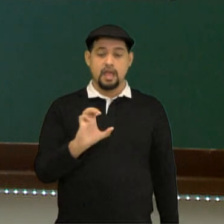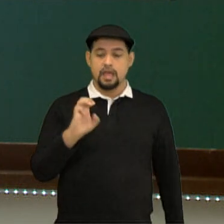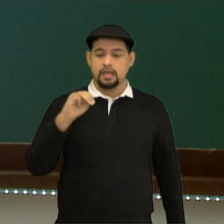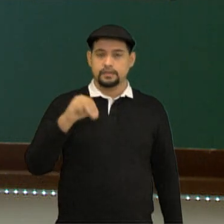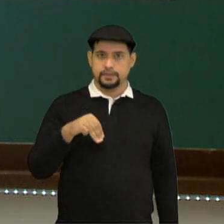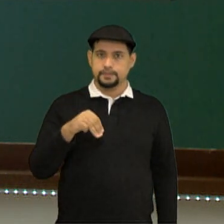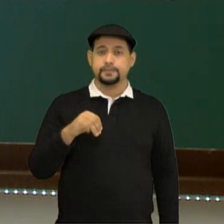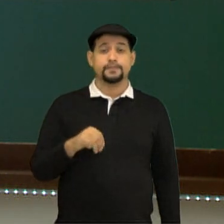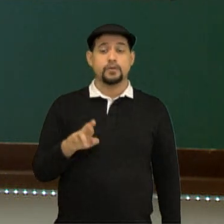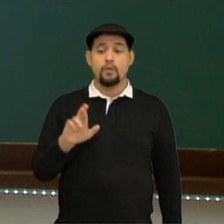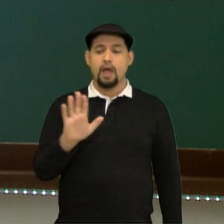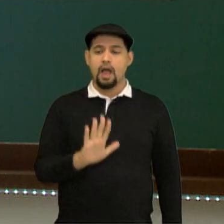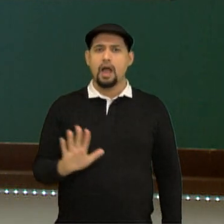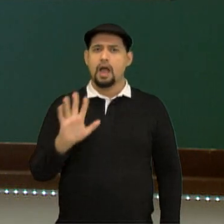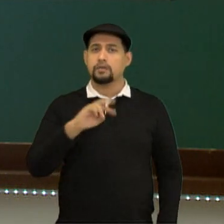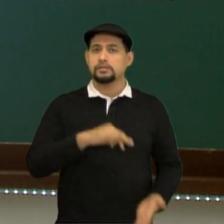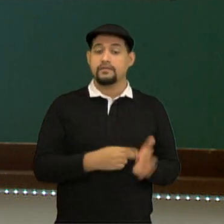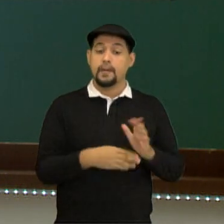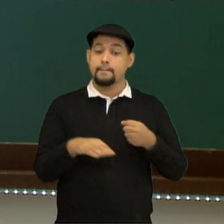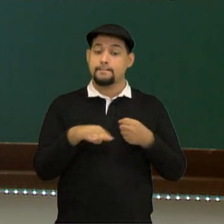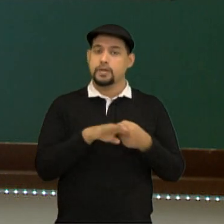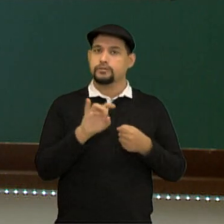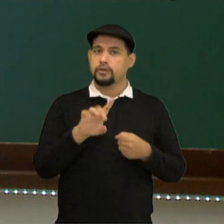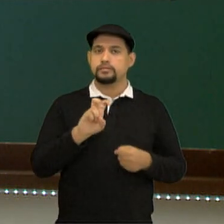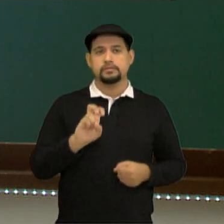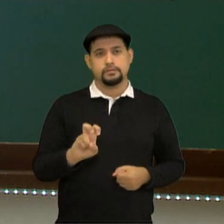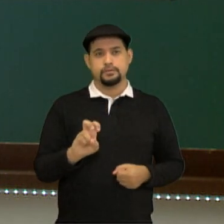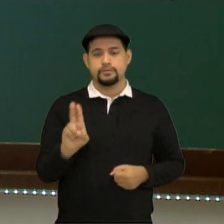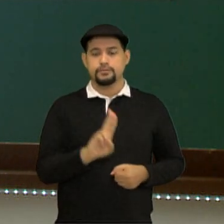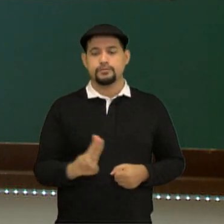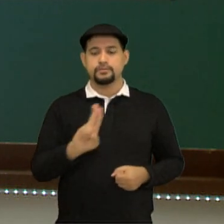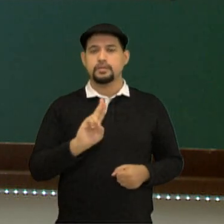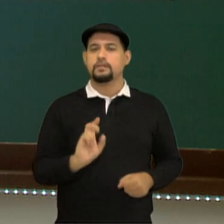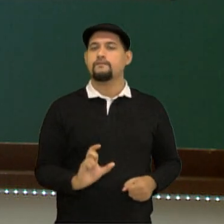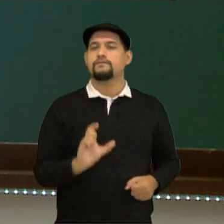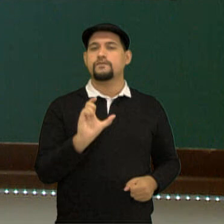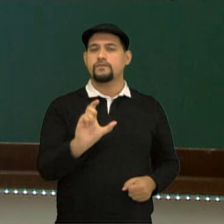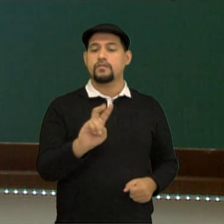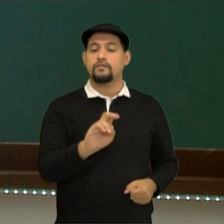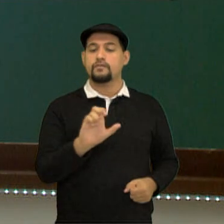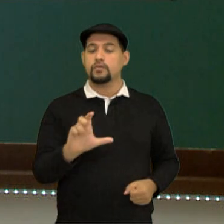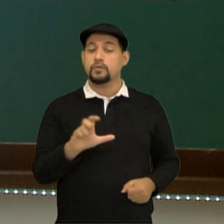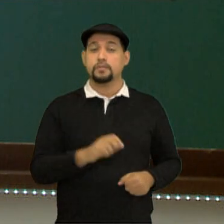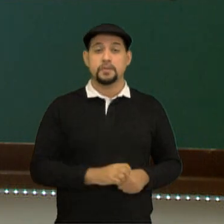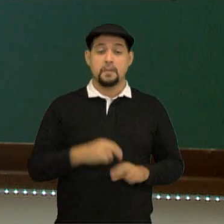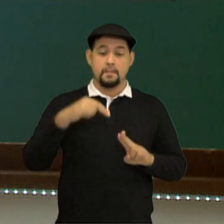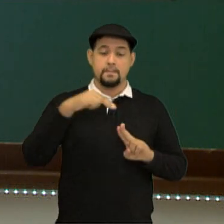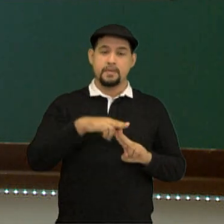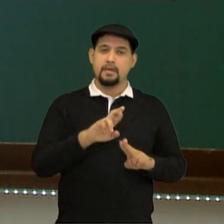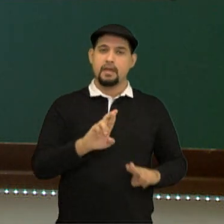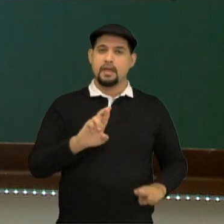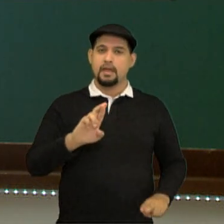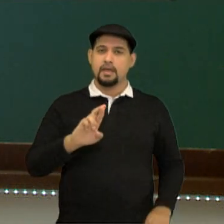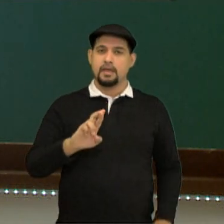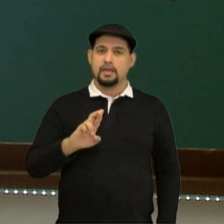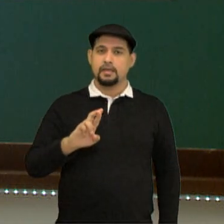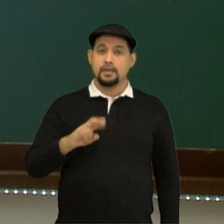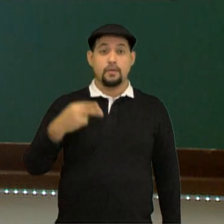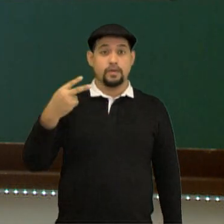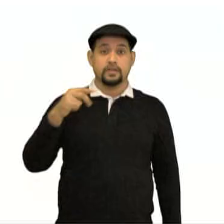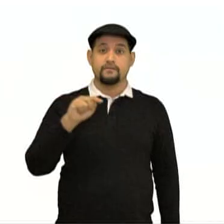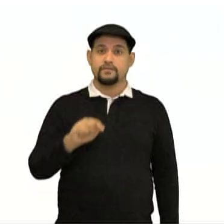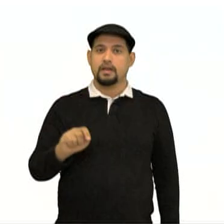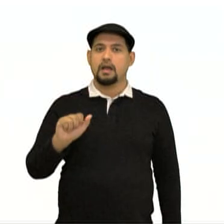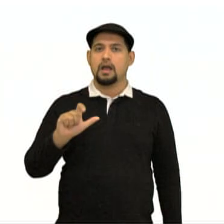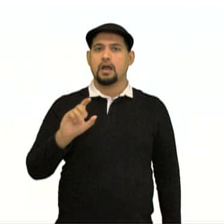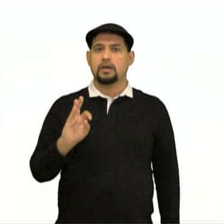o raio é metade. Então, ele vale 5, aplicando aqui na nossa fórmula do volume, que é πr² vezes a altura. Então, portanto,